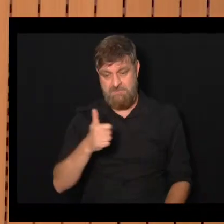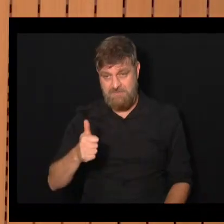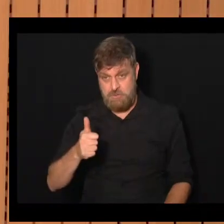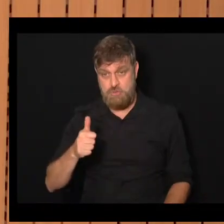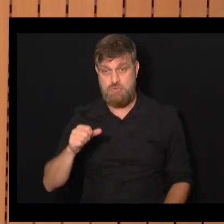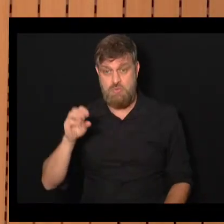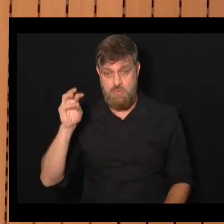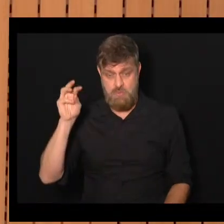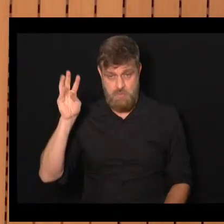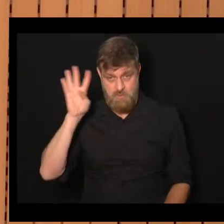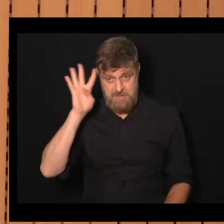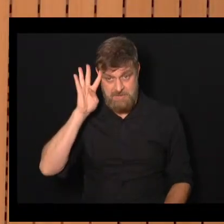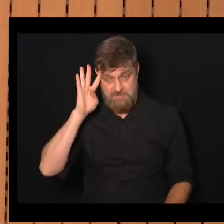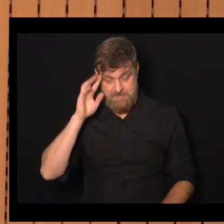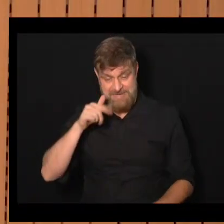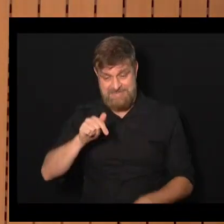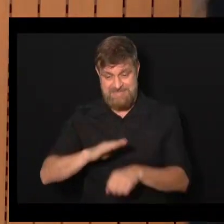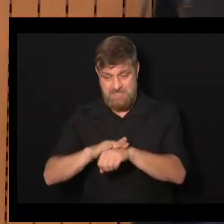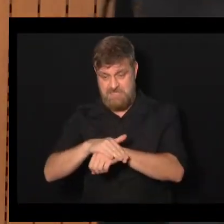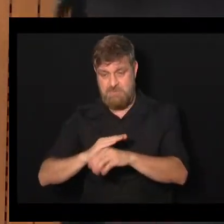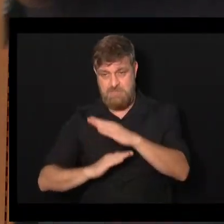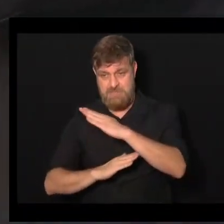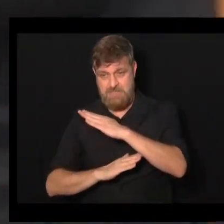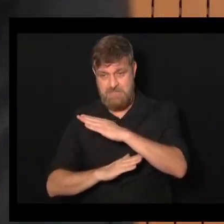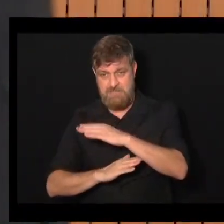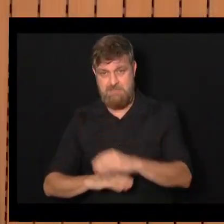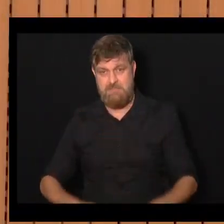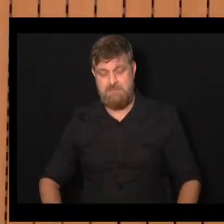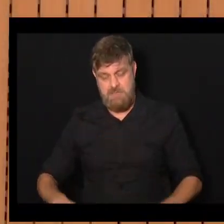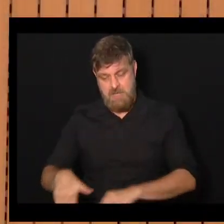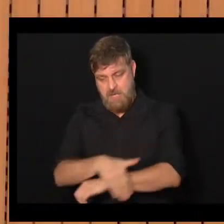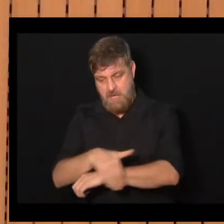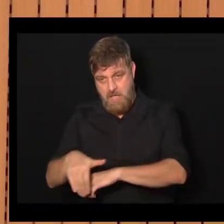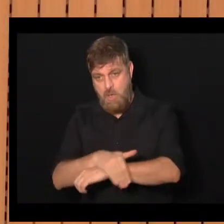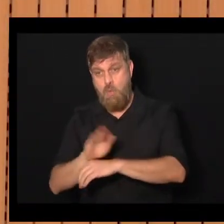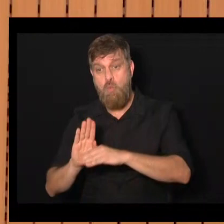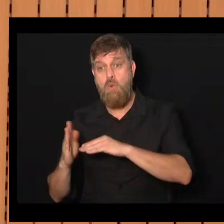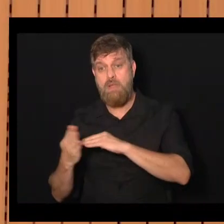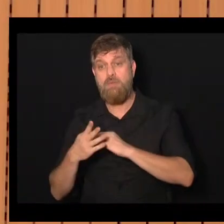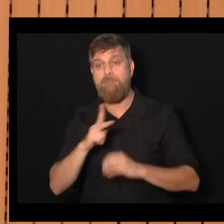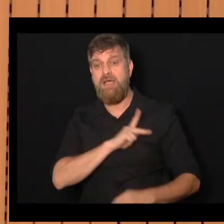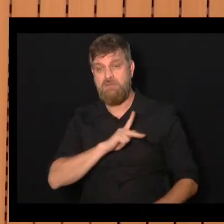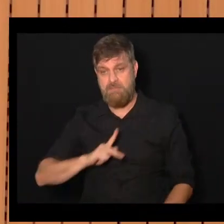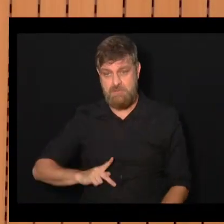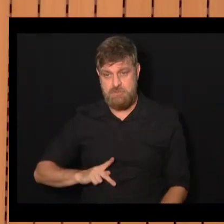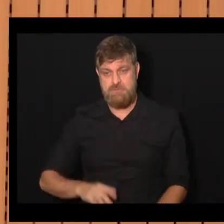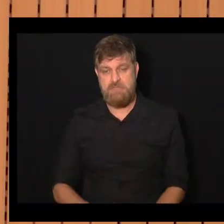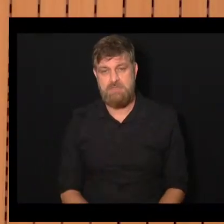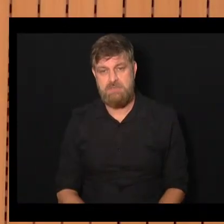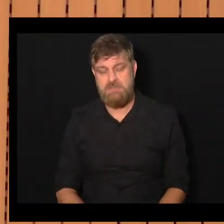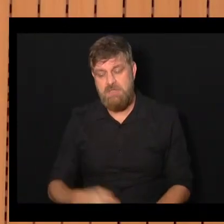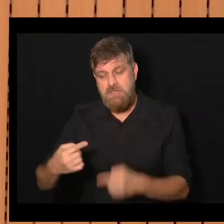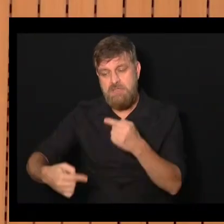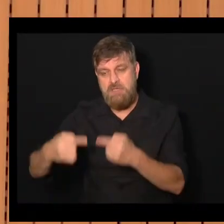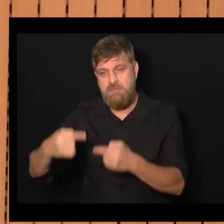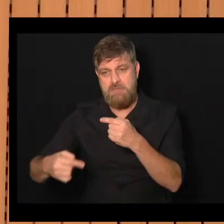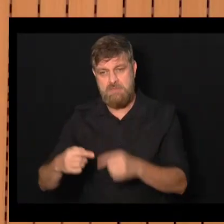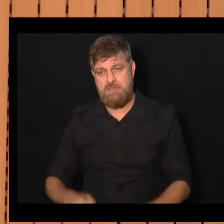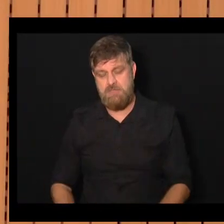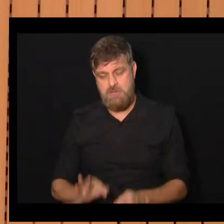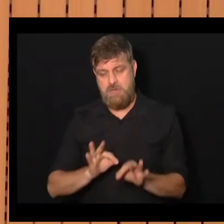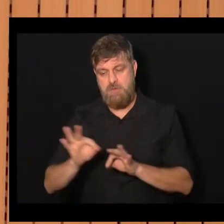quarta-feira, às 14 horas, no plenário desse Poder Legislativo, situado na Avenida Engenheiro Roberto Mange, 66, Ponte Preta, para debater o processo